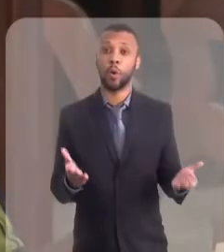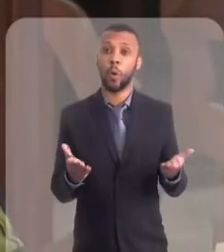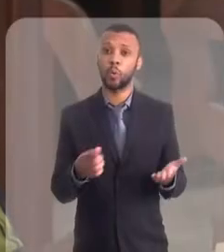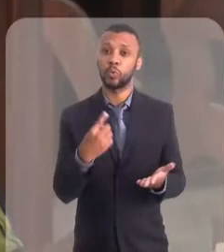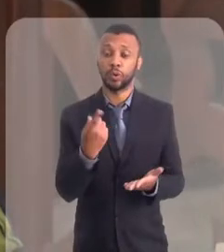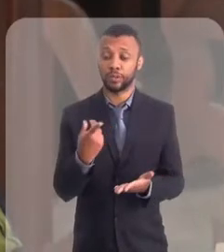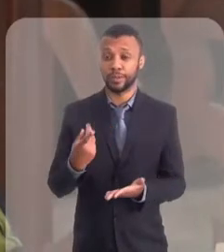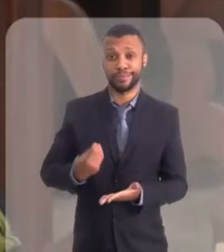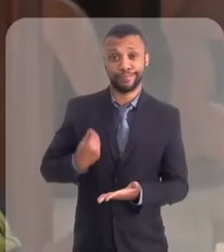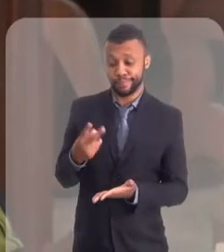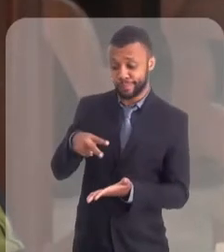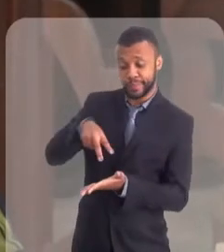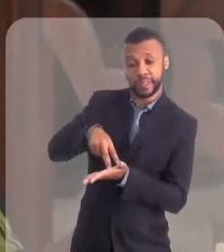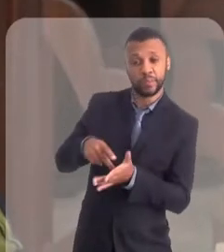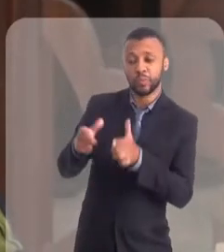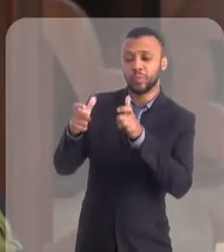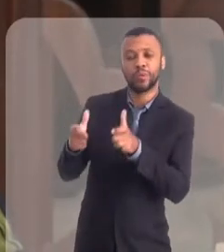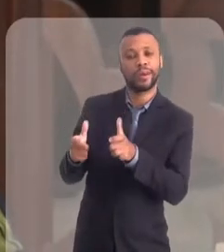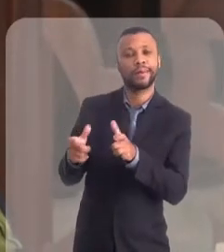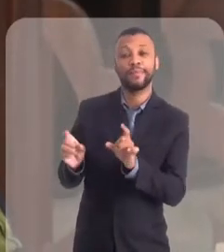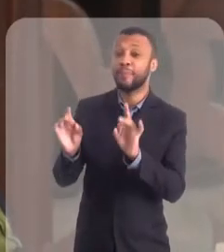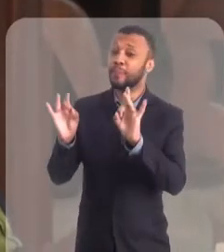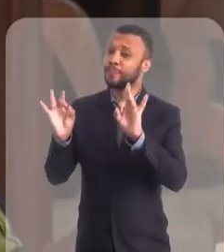nós estamos num lugar muito especial,